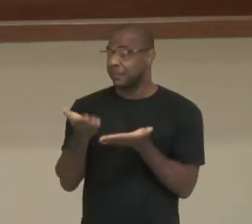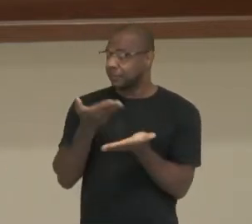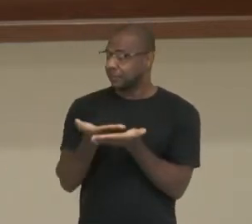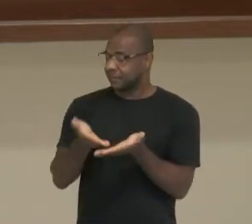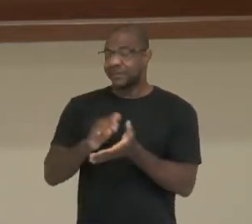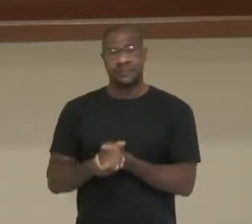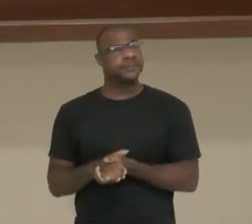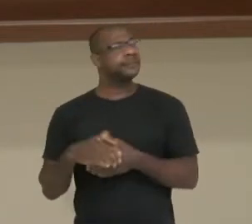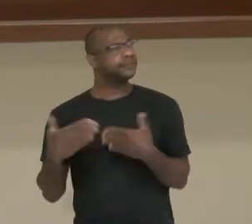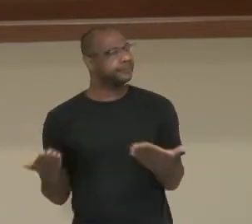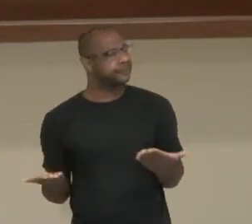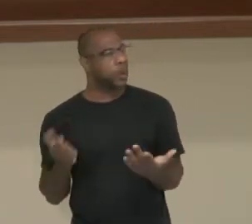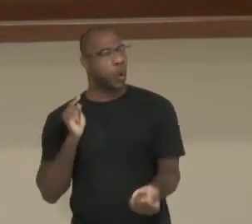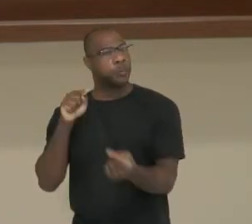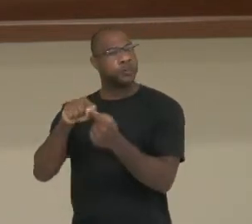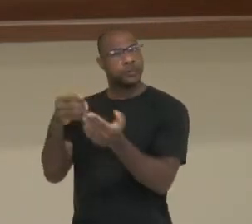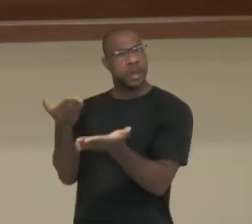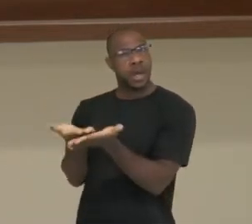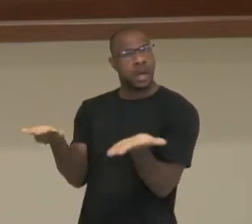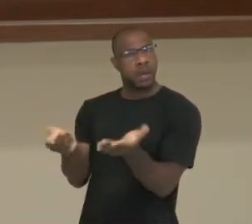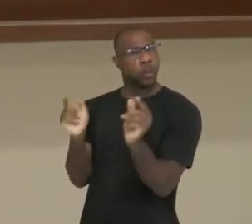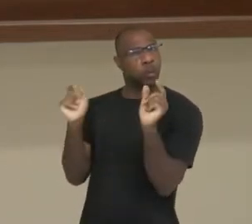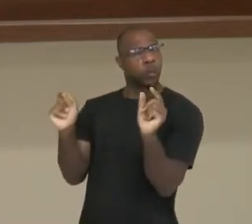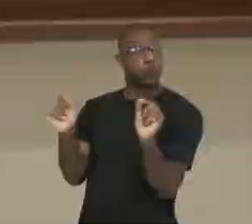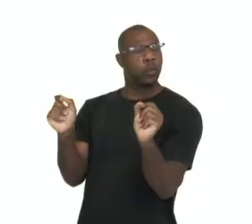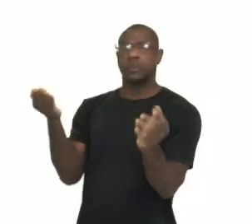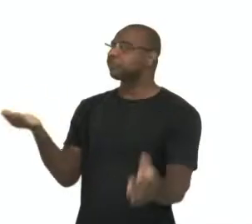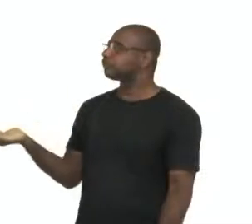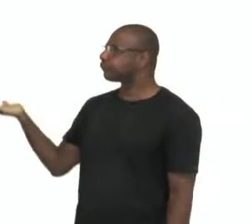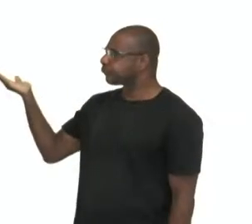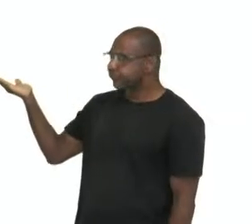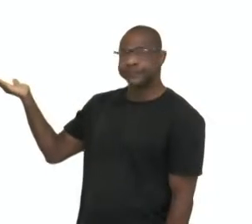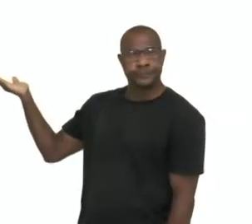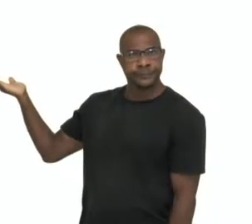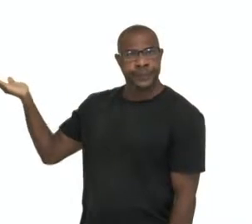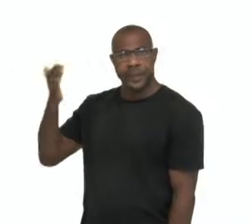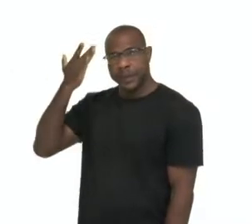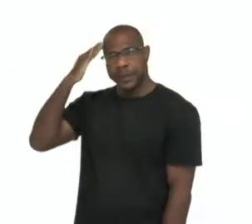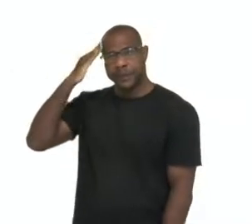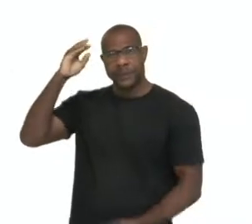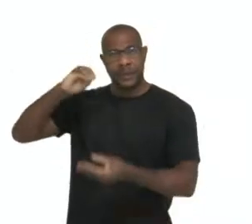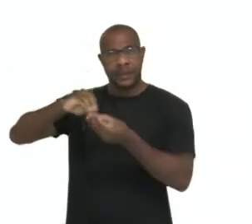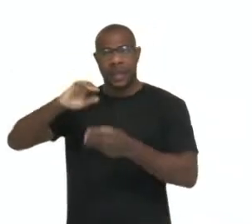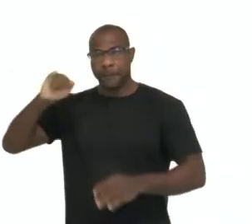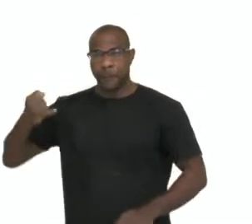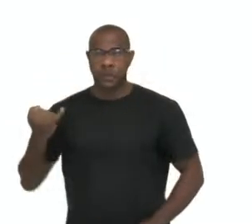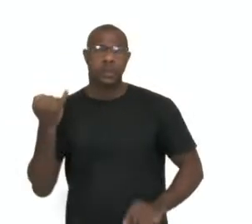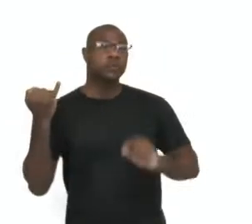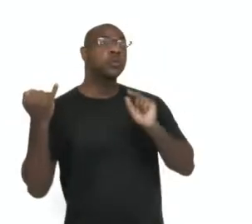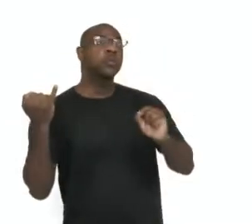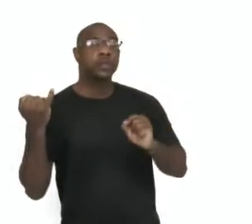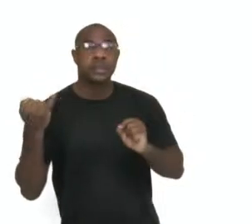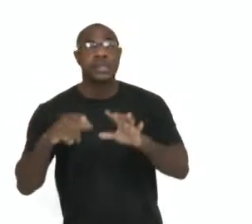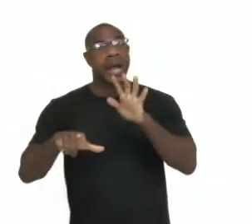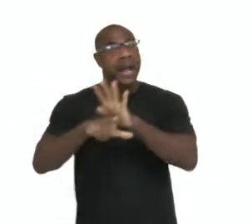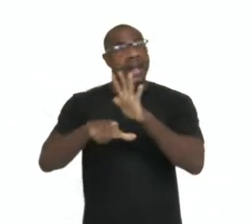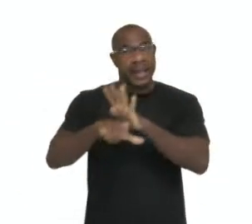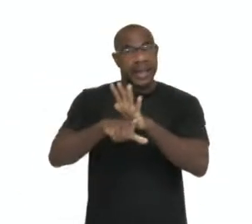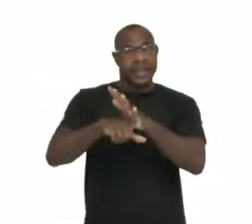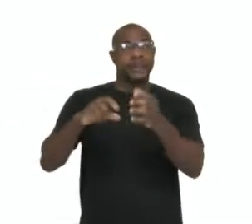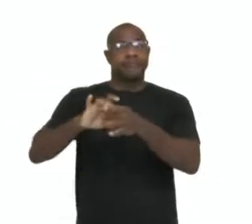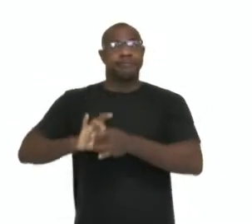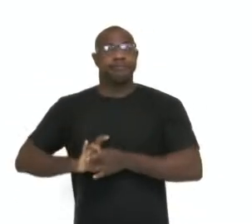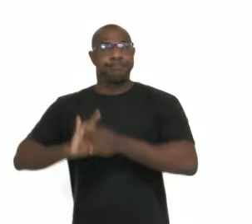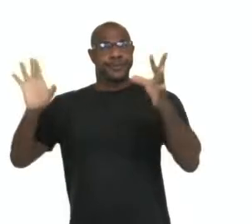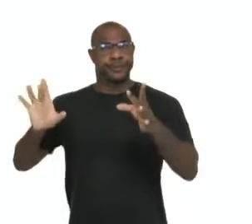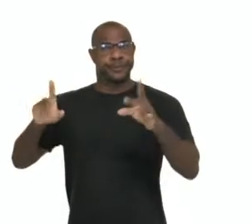Vamos começar pelo objetivo. Qual é o nosso objetivo dessa aula? É compreender a importância das leis abolicionistas